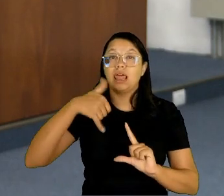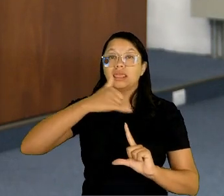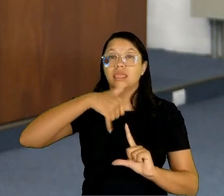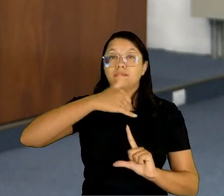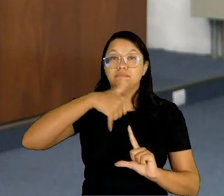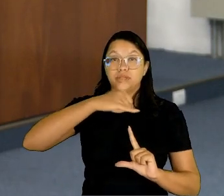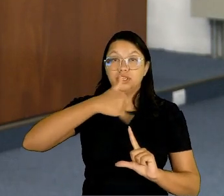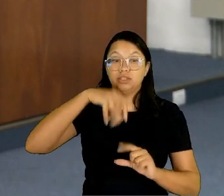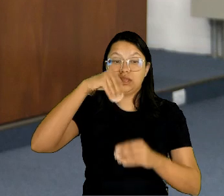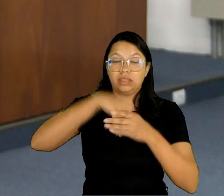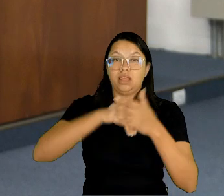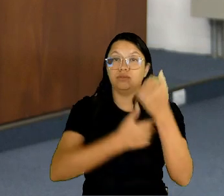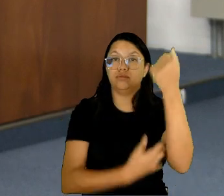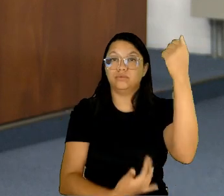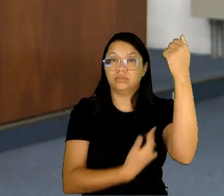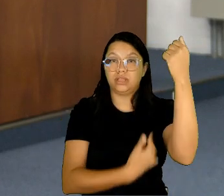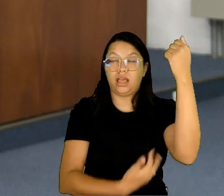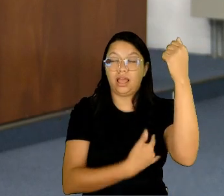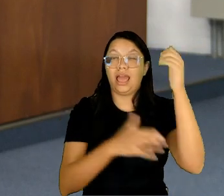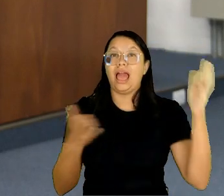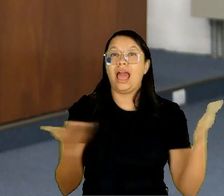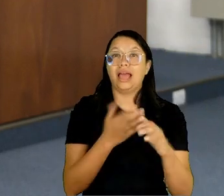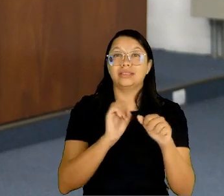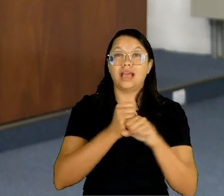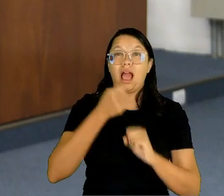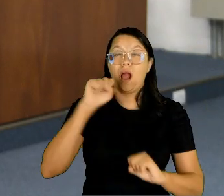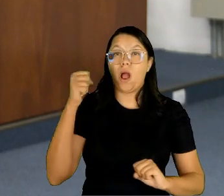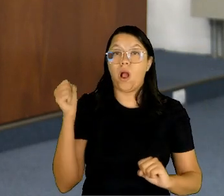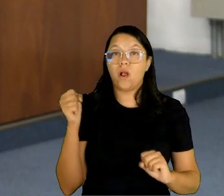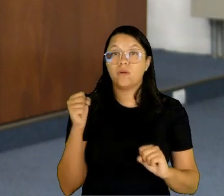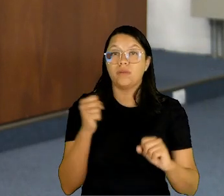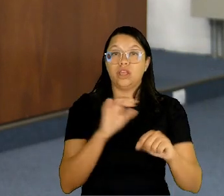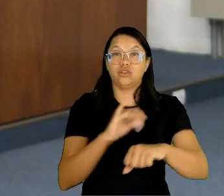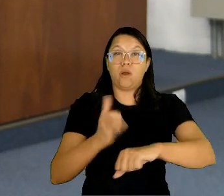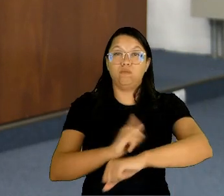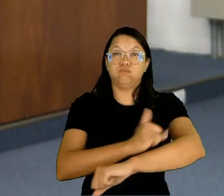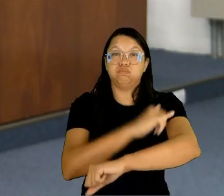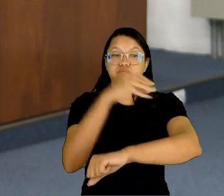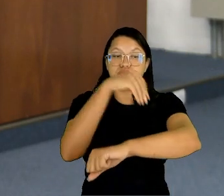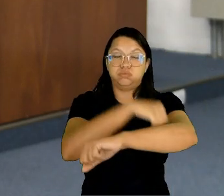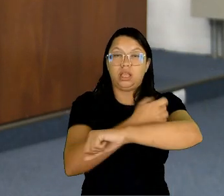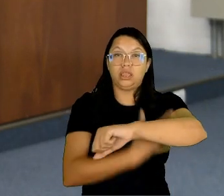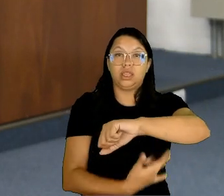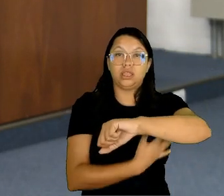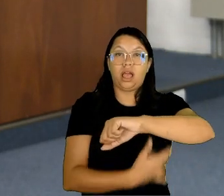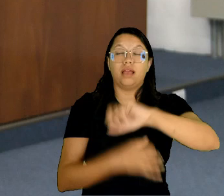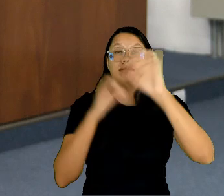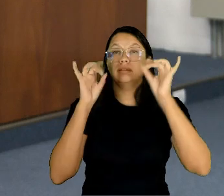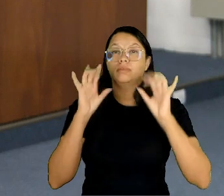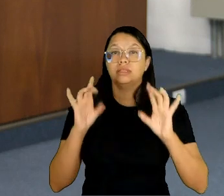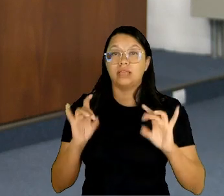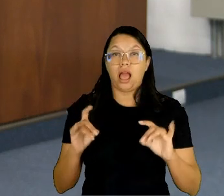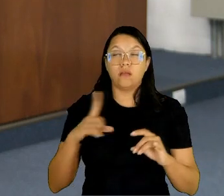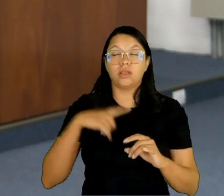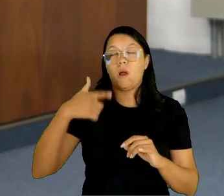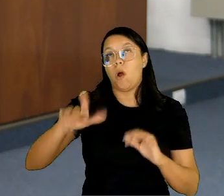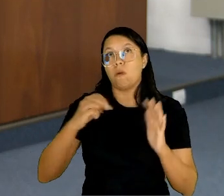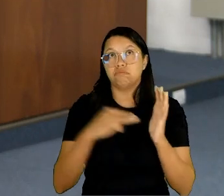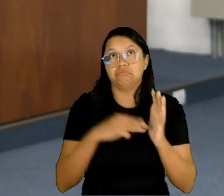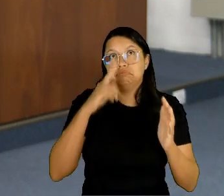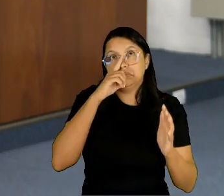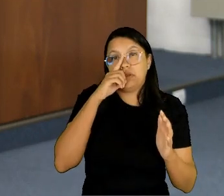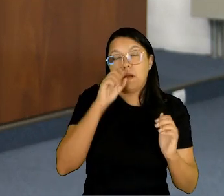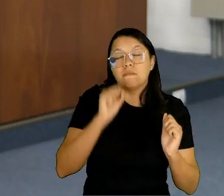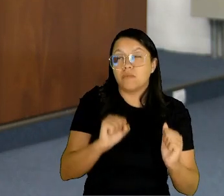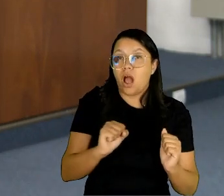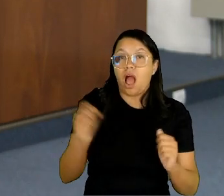gordura, colesterol e triglicérides no sangue. E esse aumento de colesterol na corrente sanguínea, em especial se a gente tem